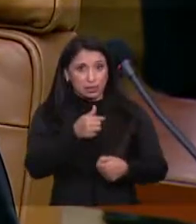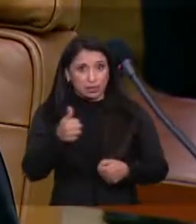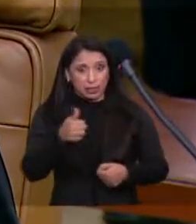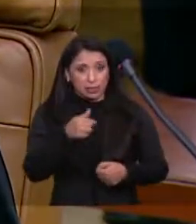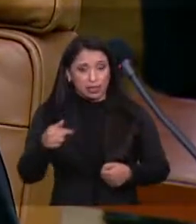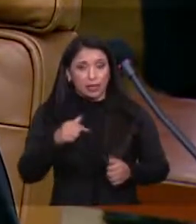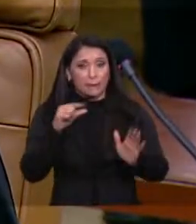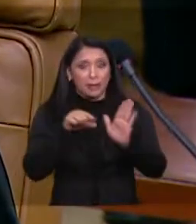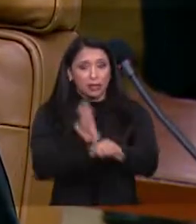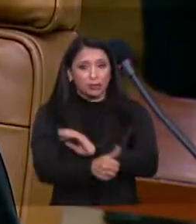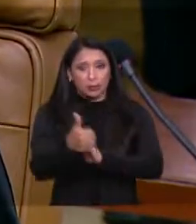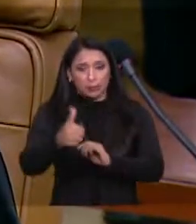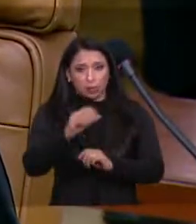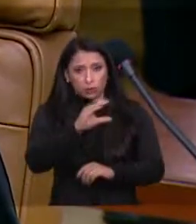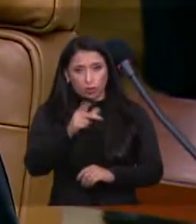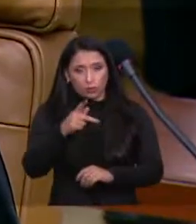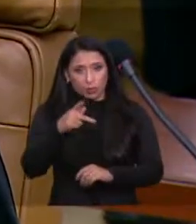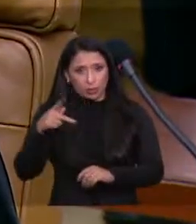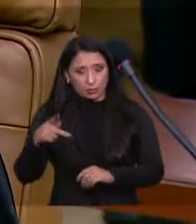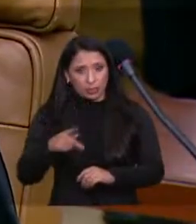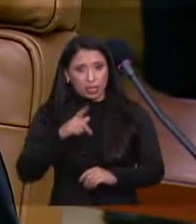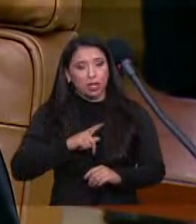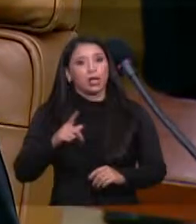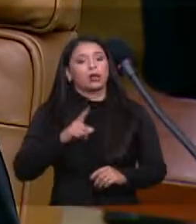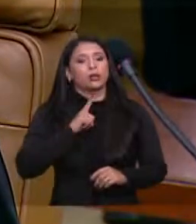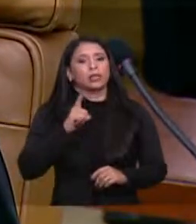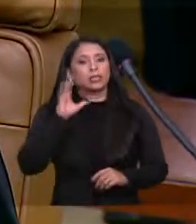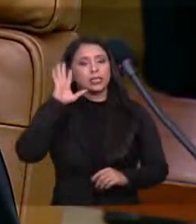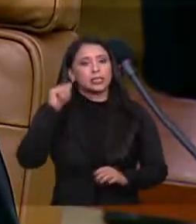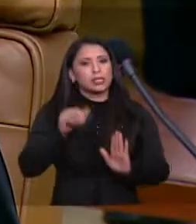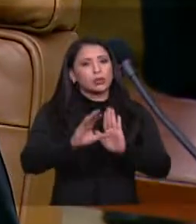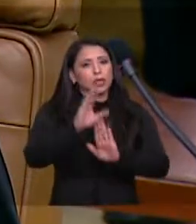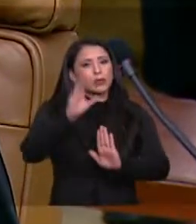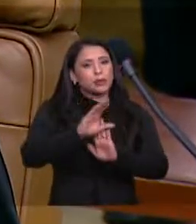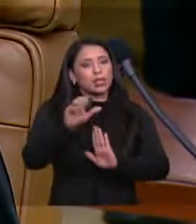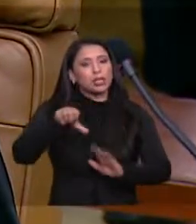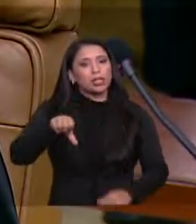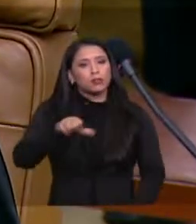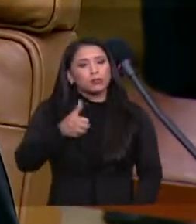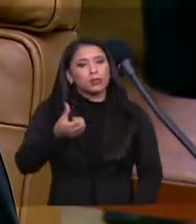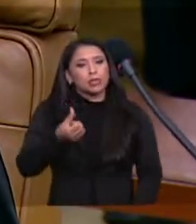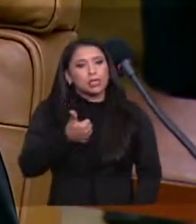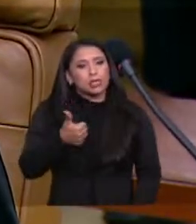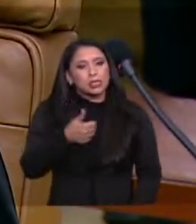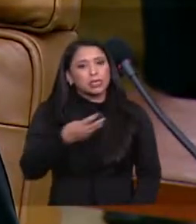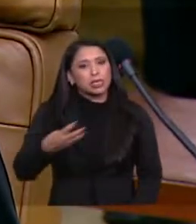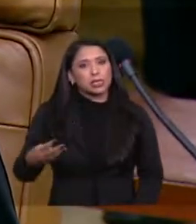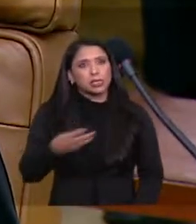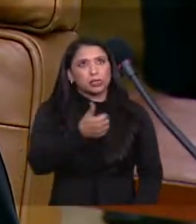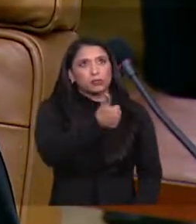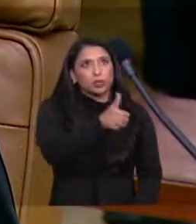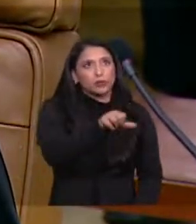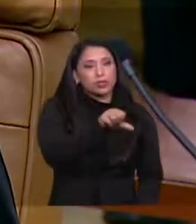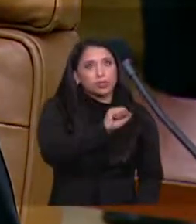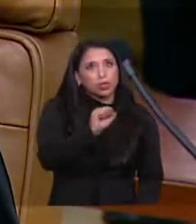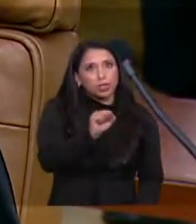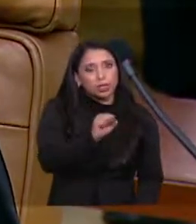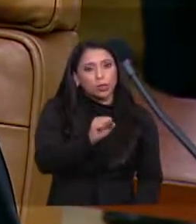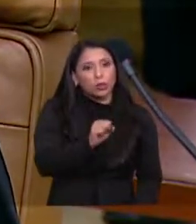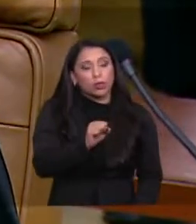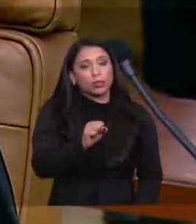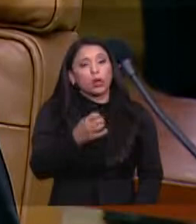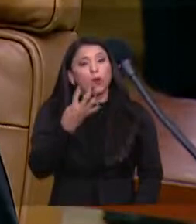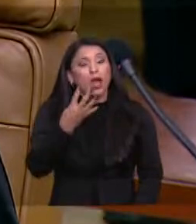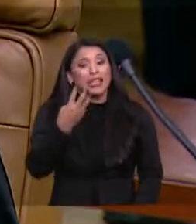para o primeiro do Código Penal nas sanções do artigo primeiro capítulo da Lei 9.613 de 1988 por